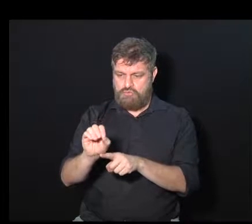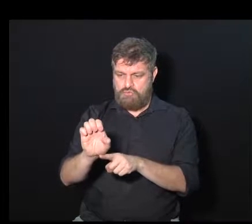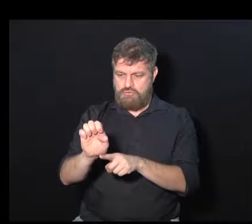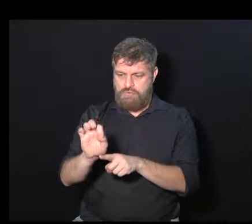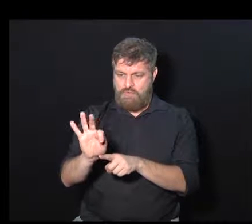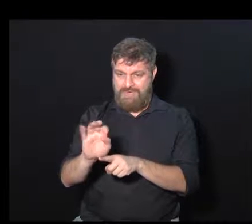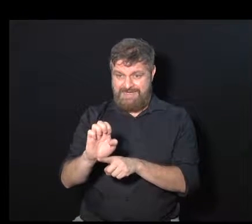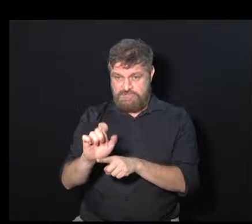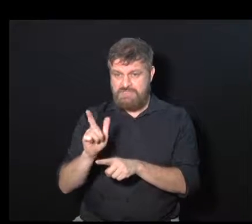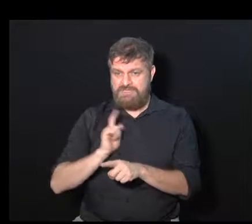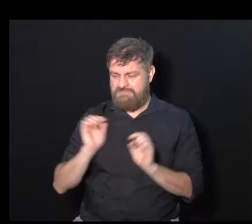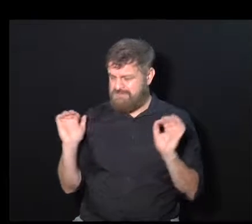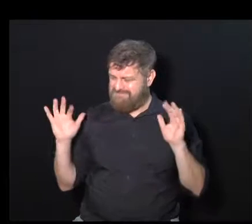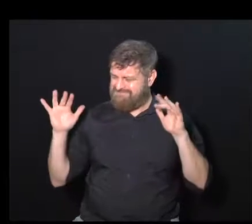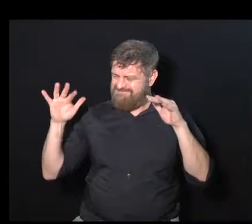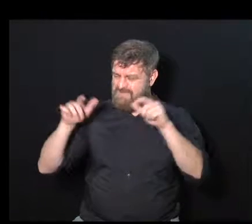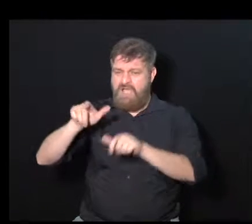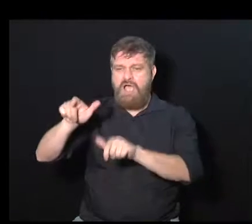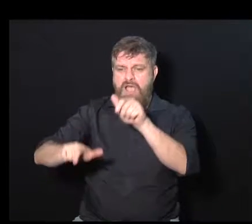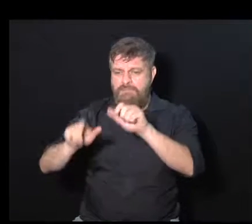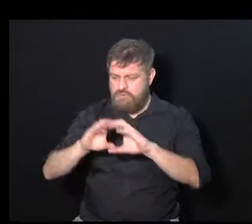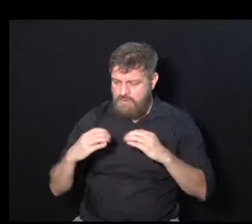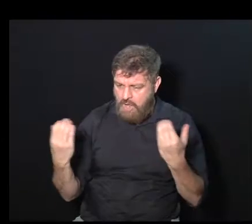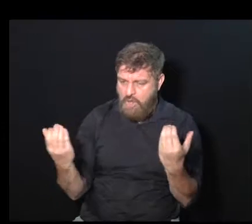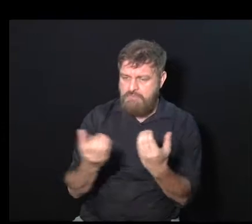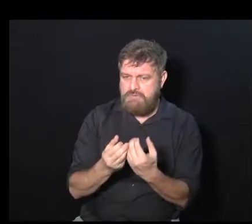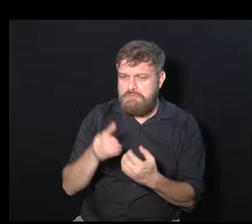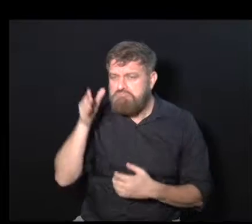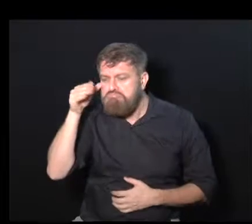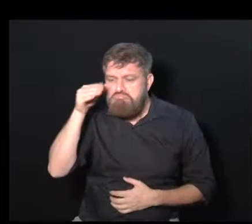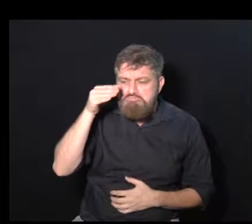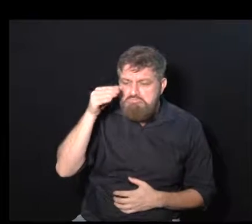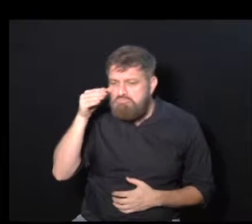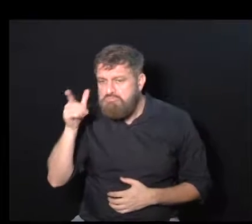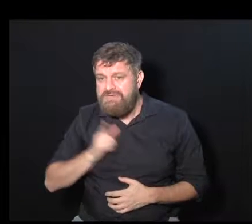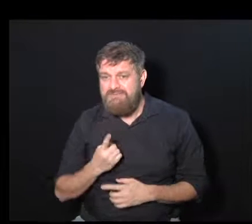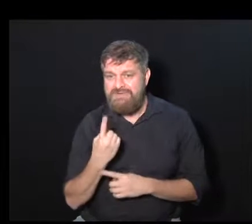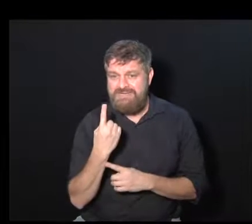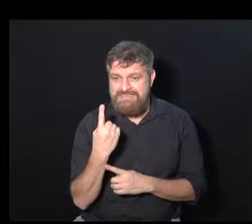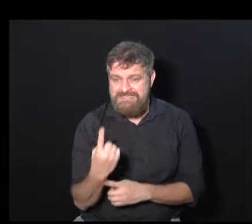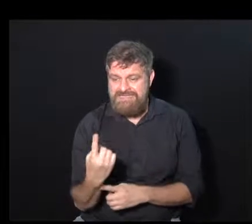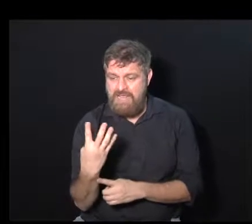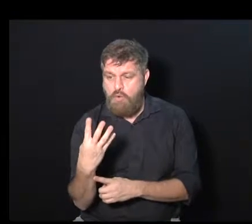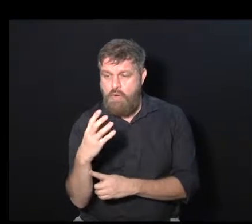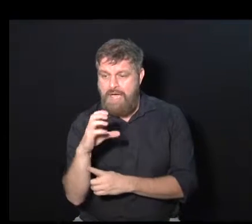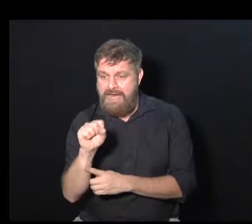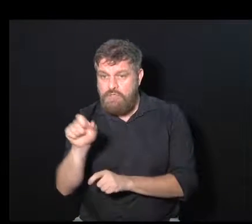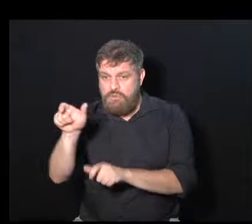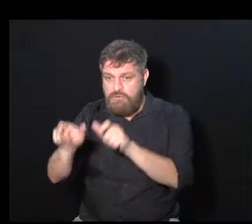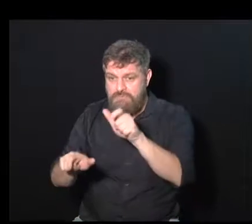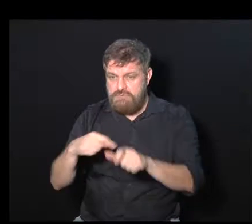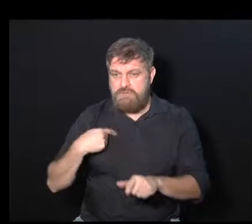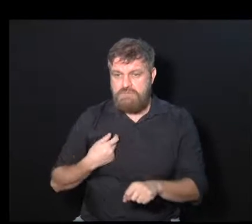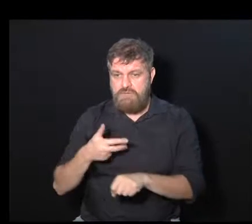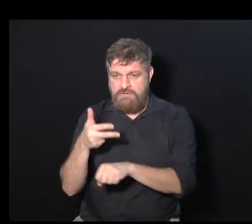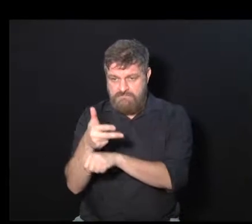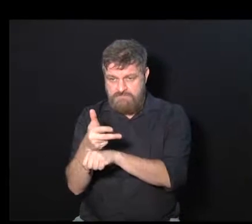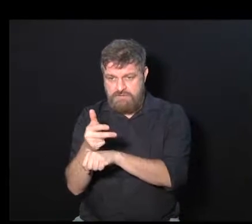muito grande de usuários da comunidade, teve participação de 148 pessoas, que a gente vai mostrar um